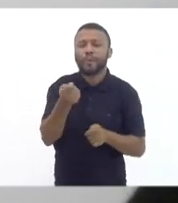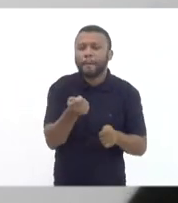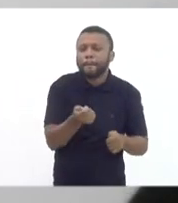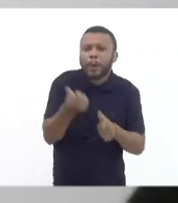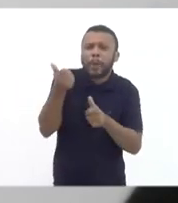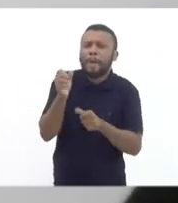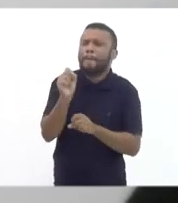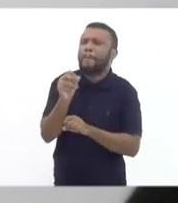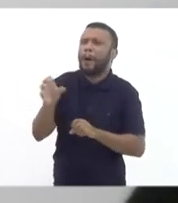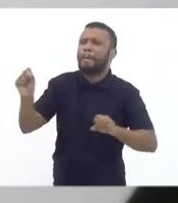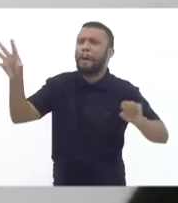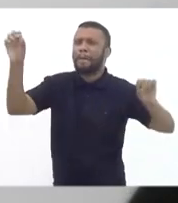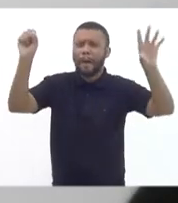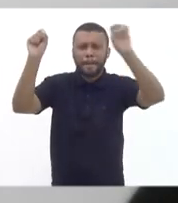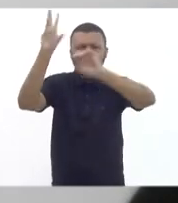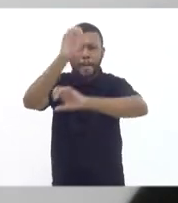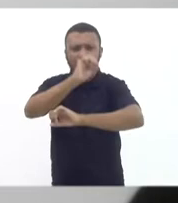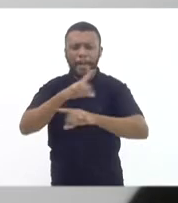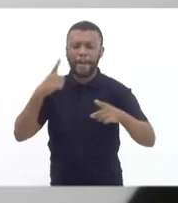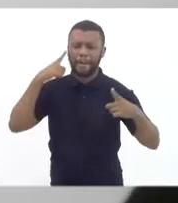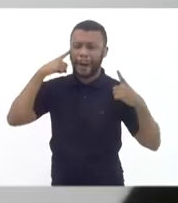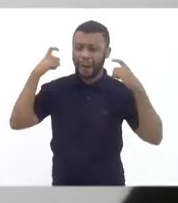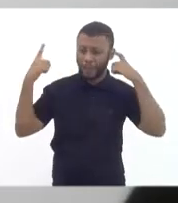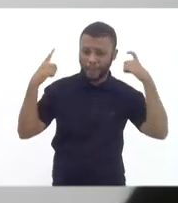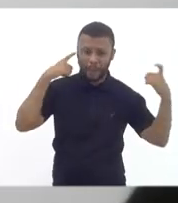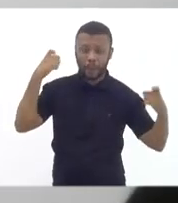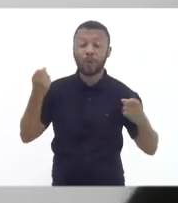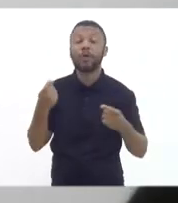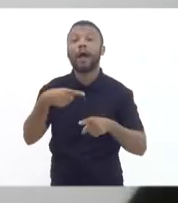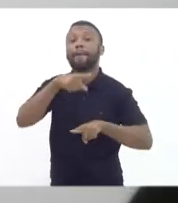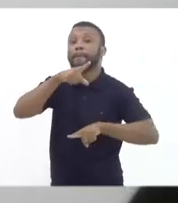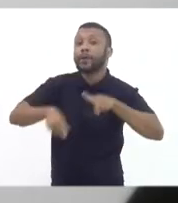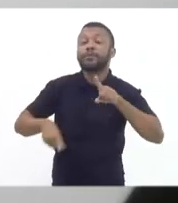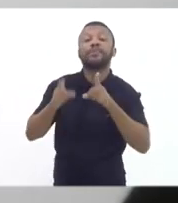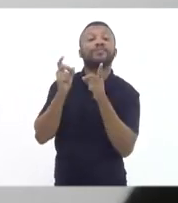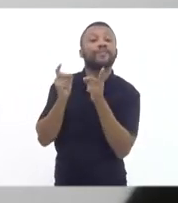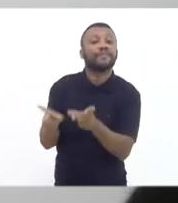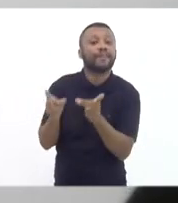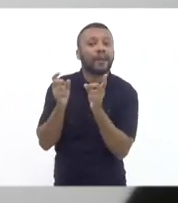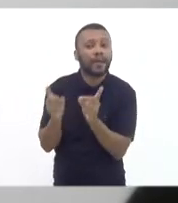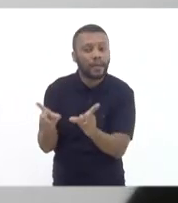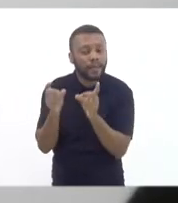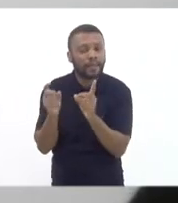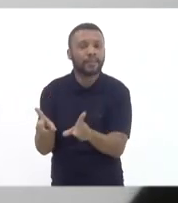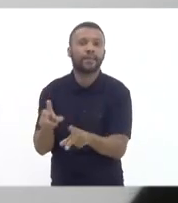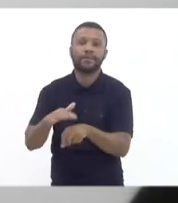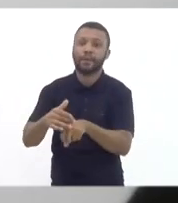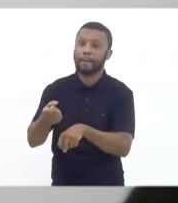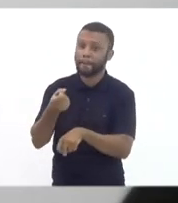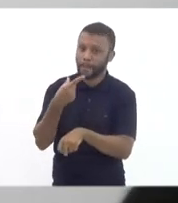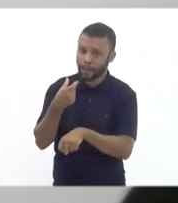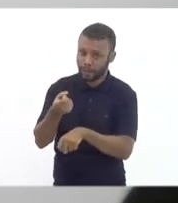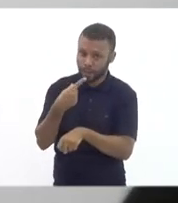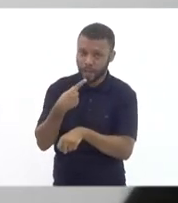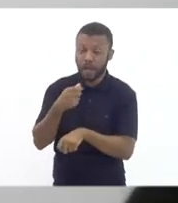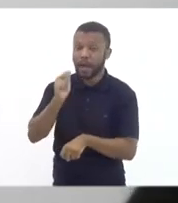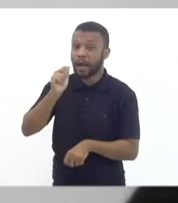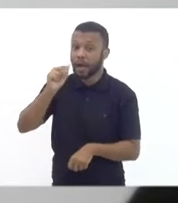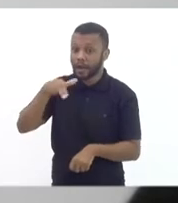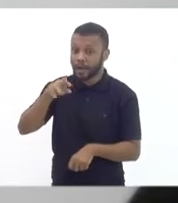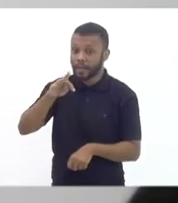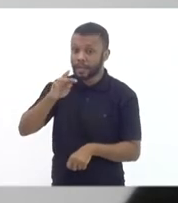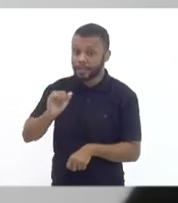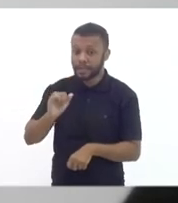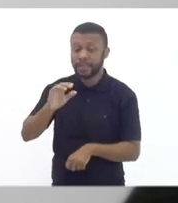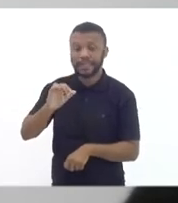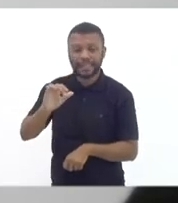com barulho, a proibição da venda de medicação anti-cio para cadelas